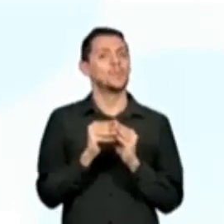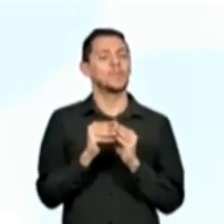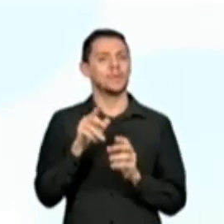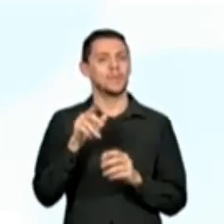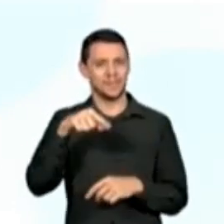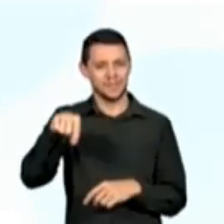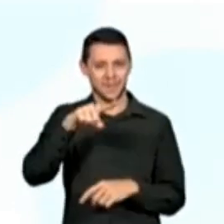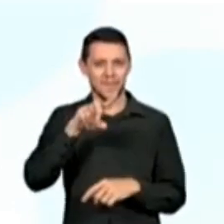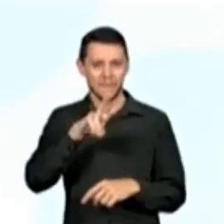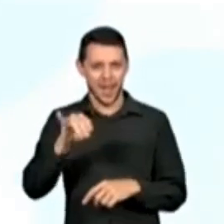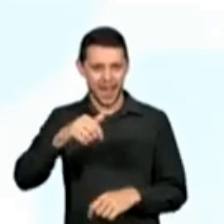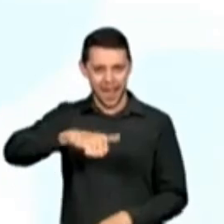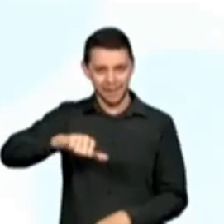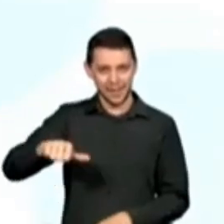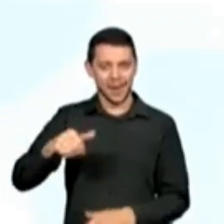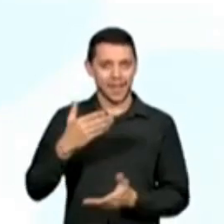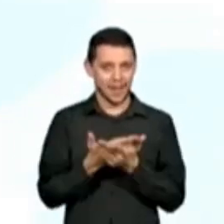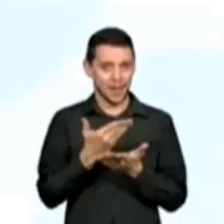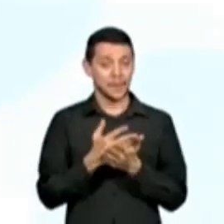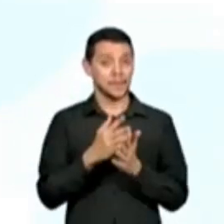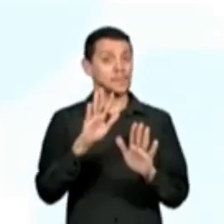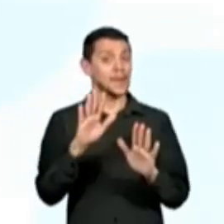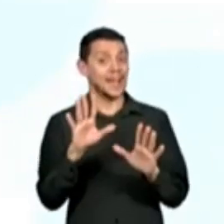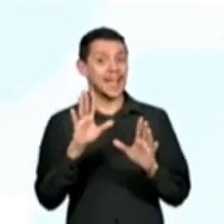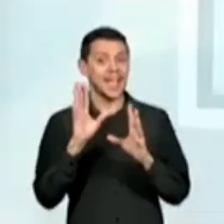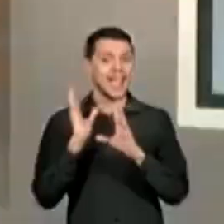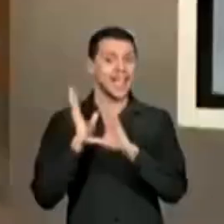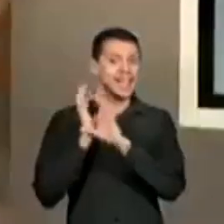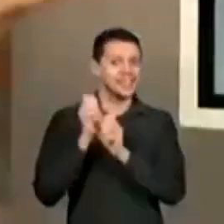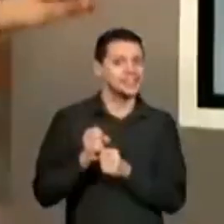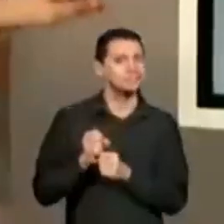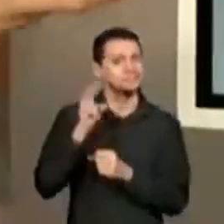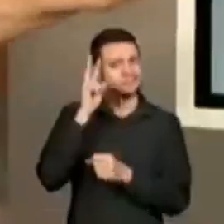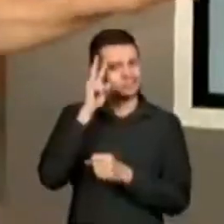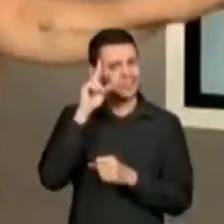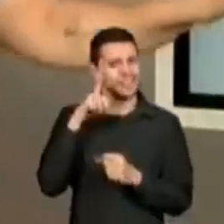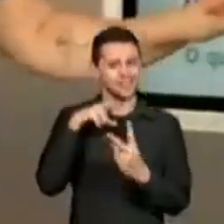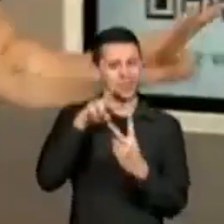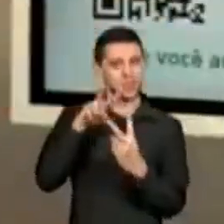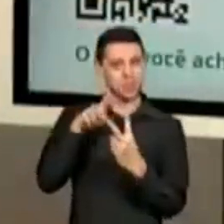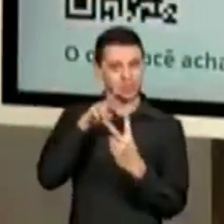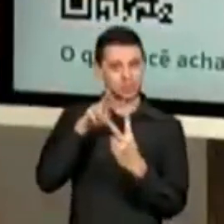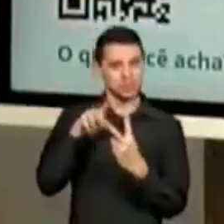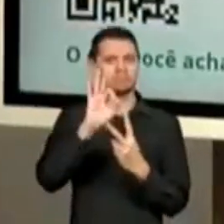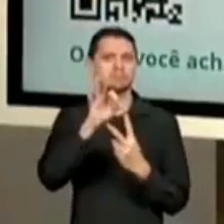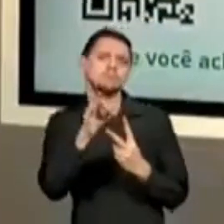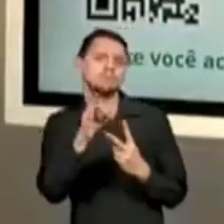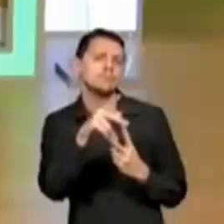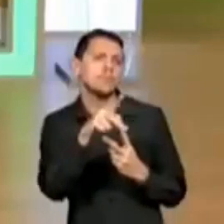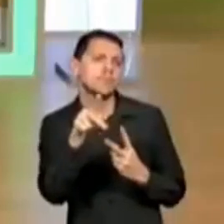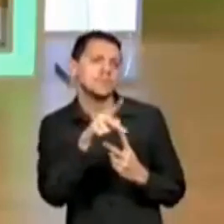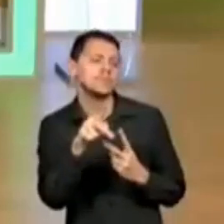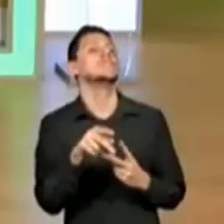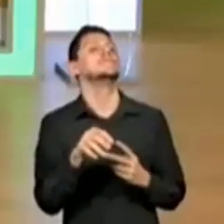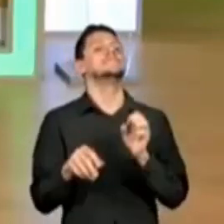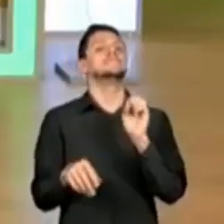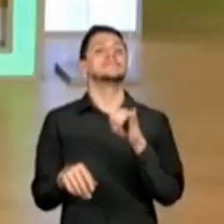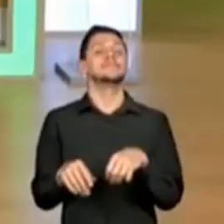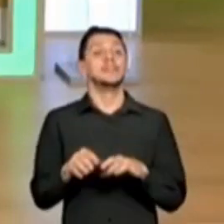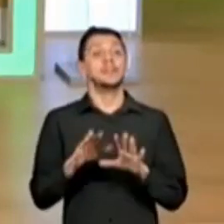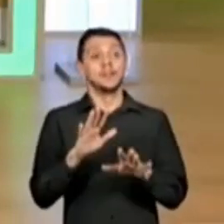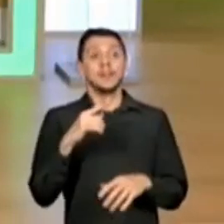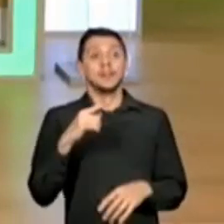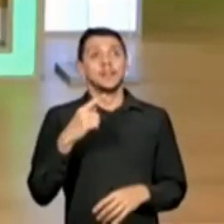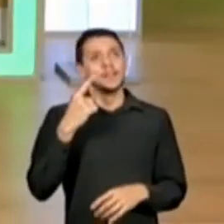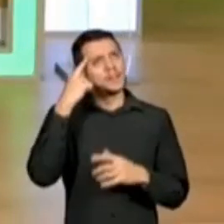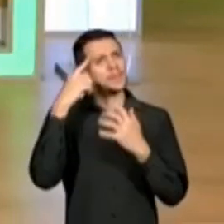aula, lá no nosso resuminho, na nossa revisão, teve 2 pontos, correto, Sim. Mas se a gente for pensar bem aqui agora, a